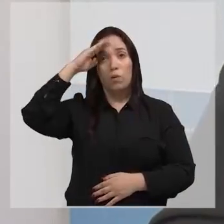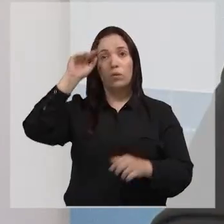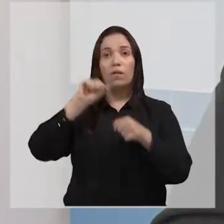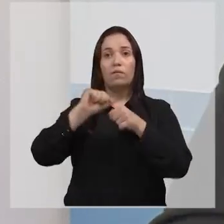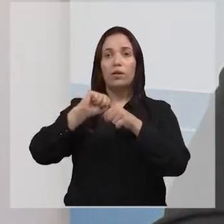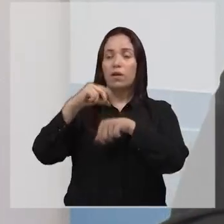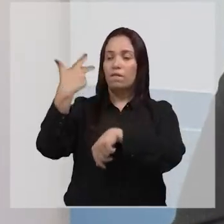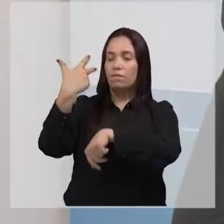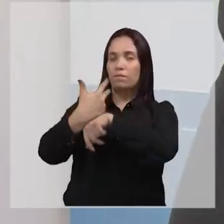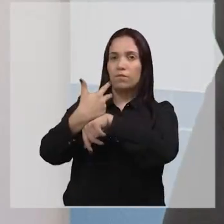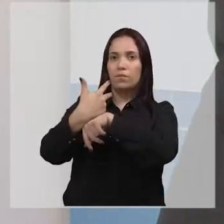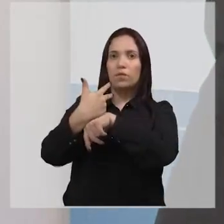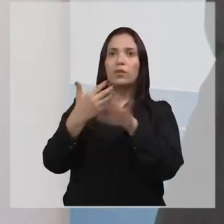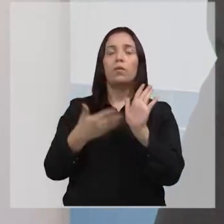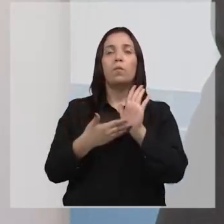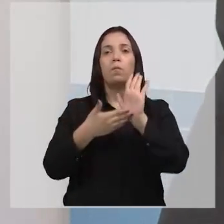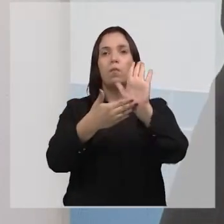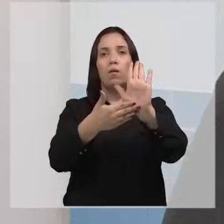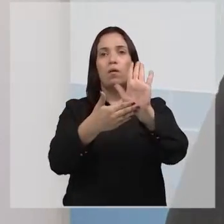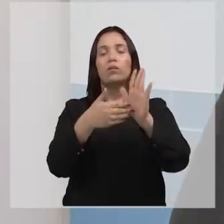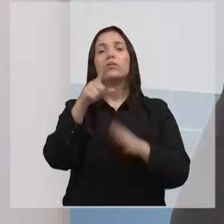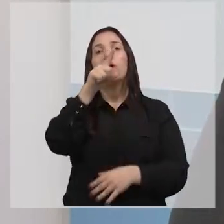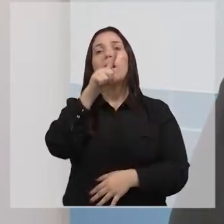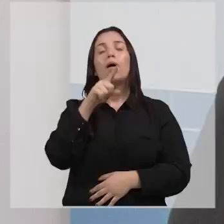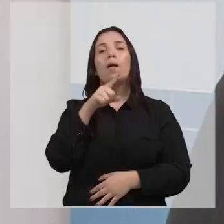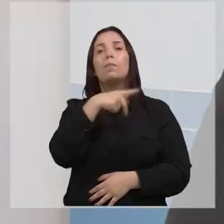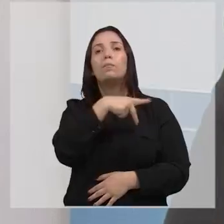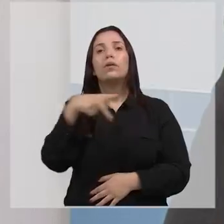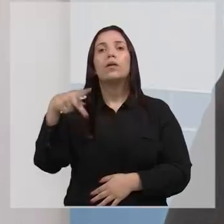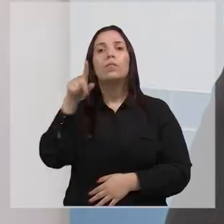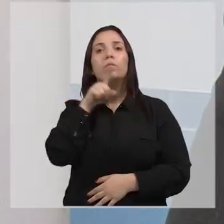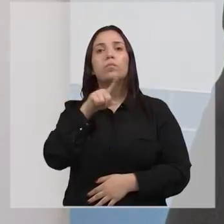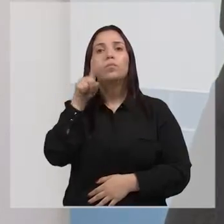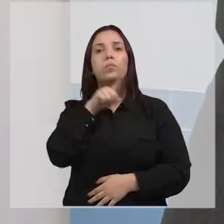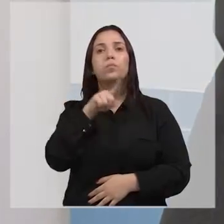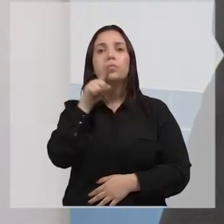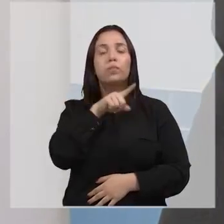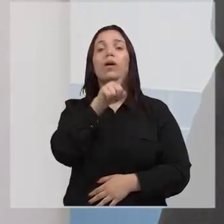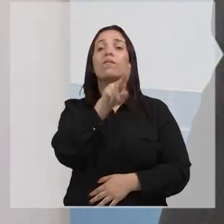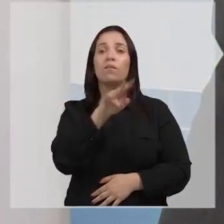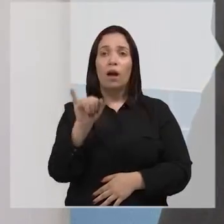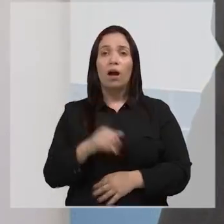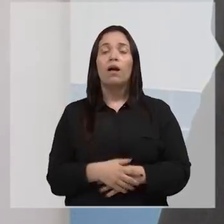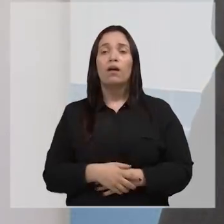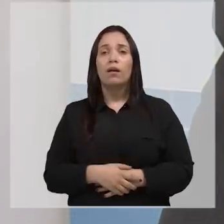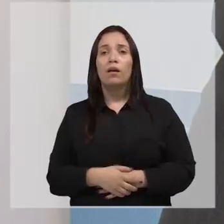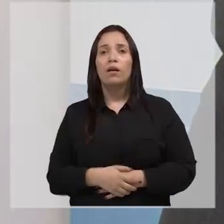se dirigindo ao presidente Trump. Ou ao mundo, ao americano.